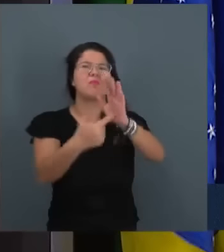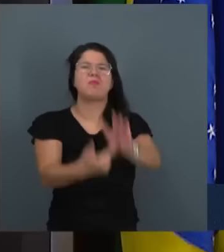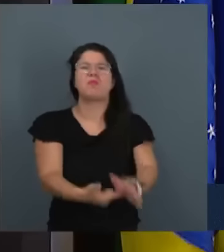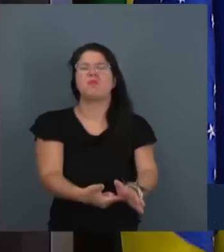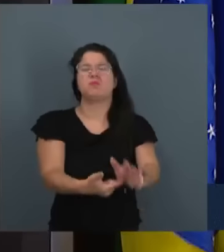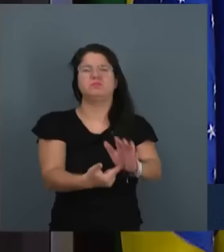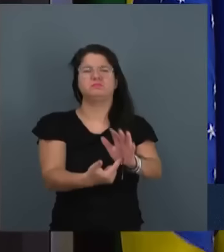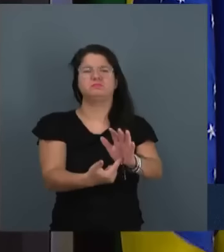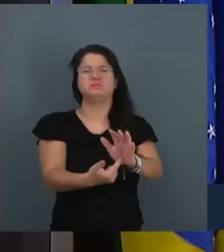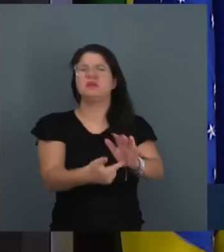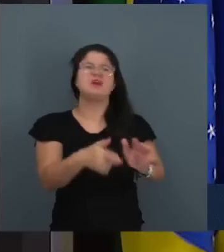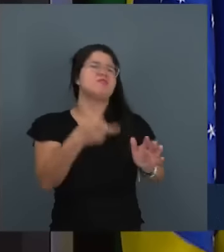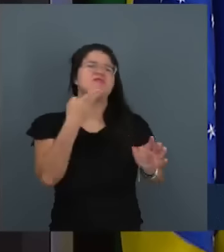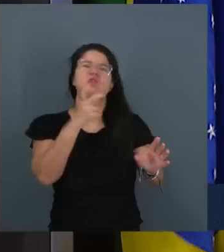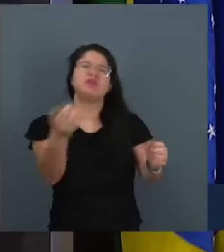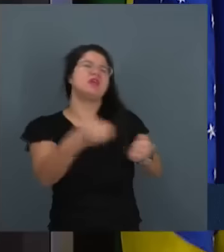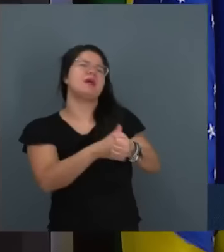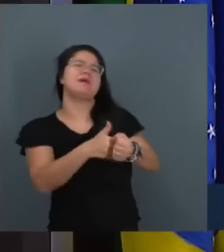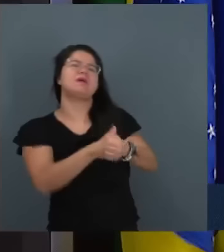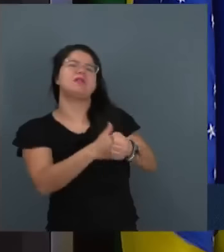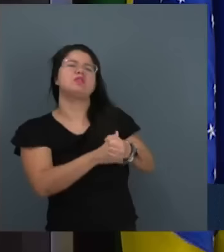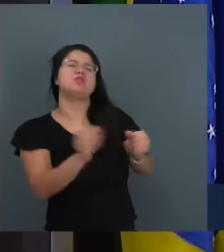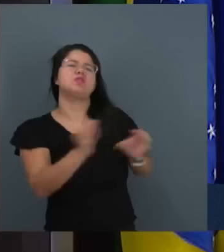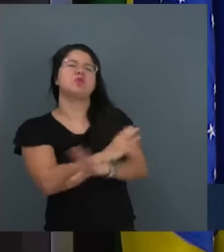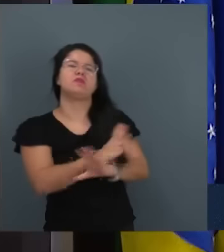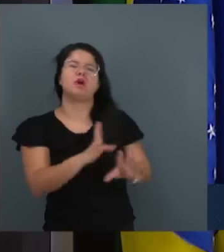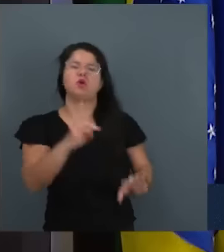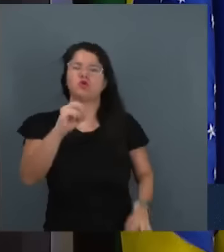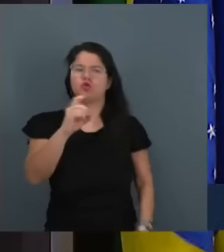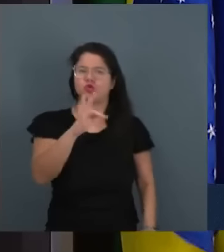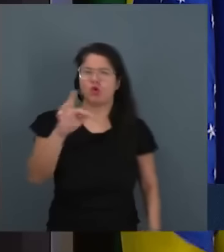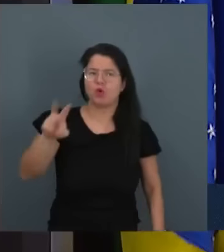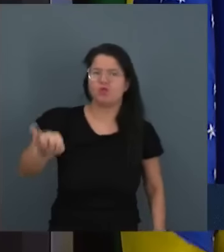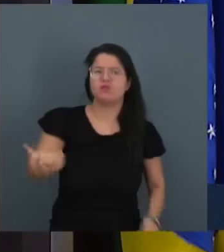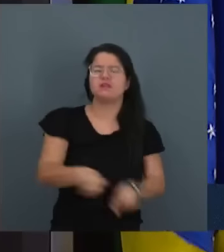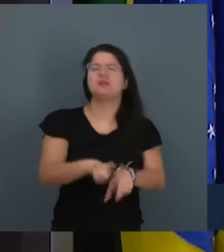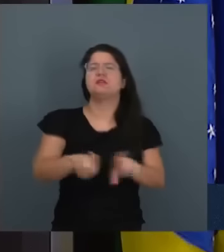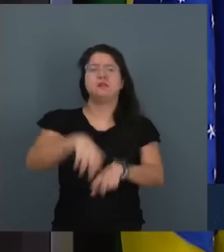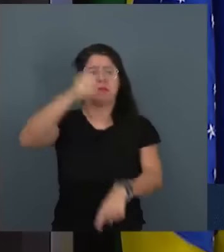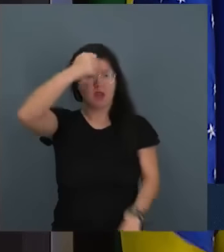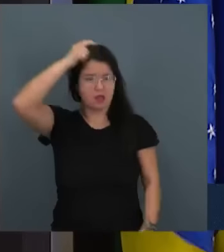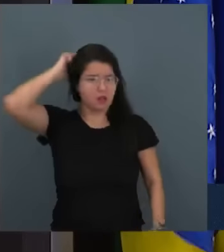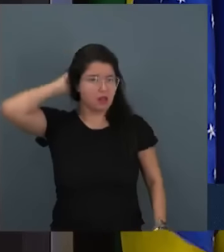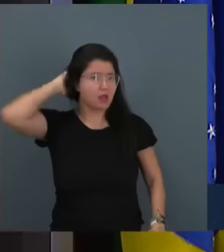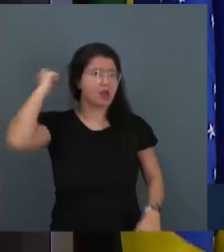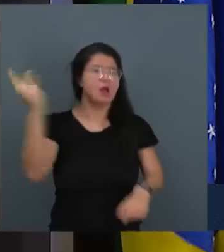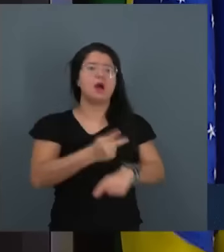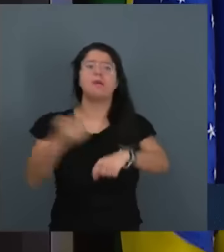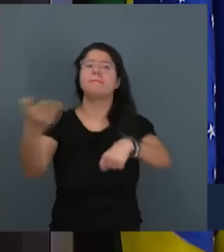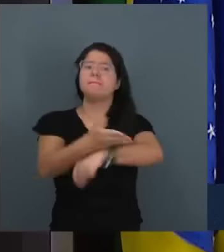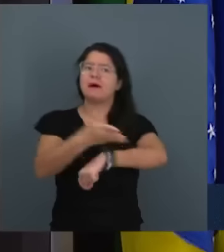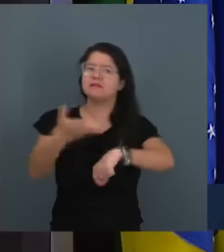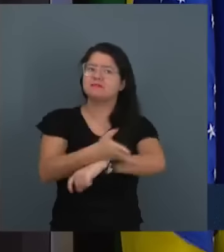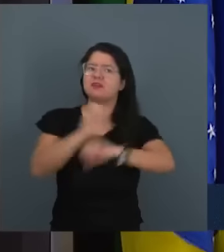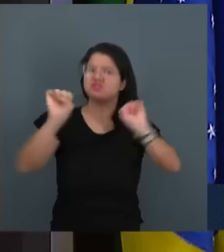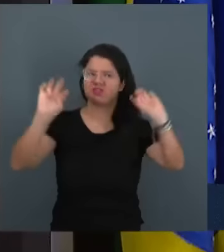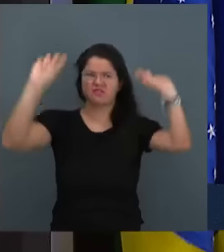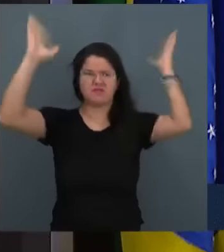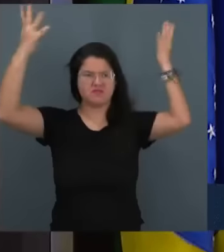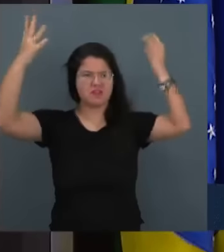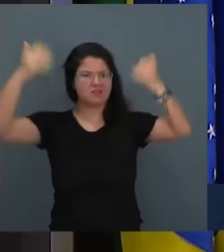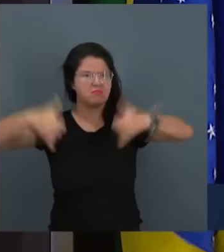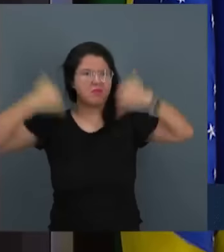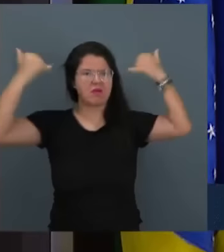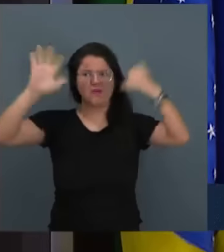máximo, absoluto. Tanto Toffoli como Alexandre de Moraes participaram nos últimos anos de eventos festivos no